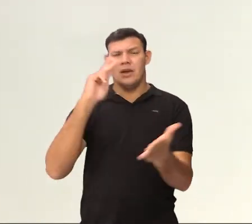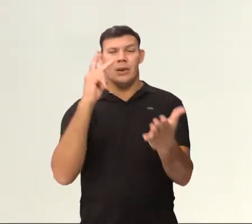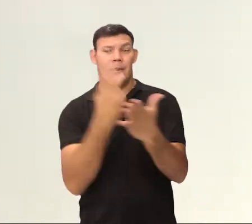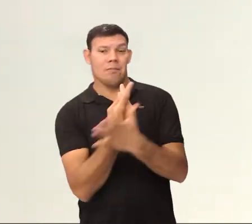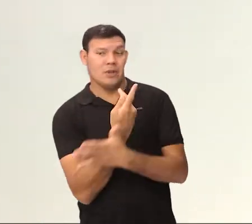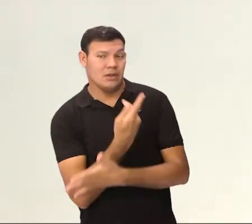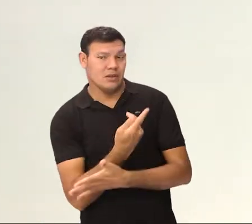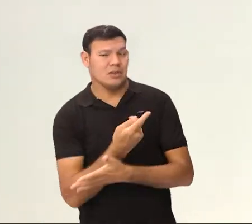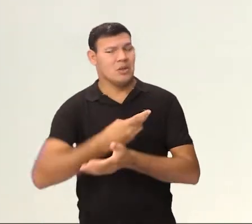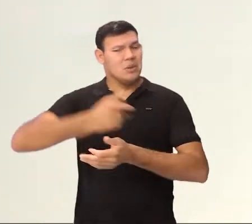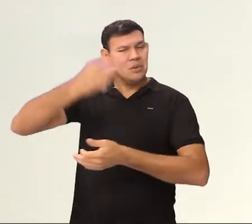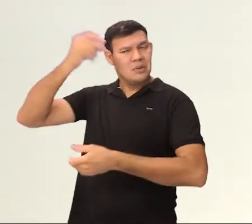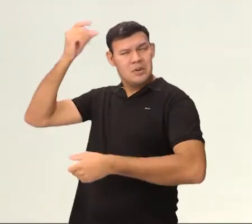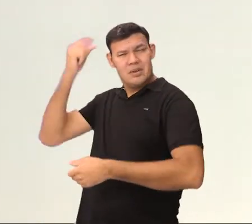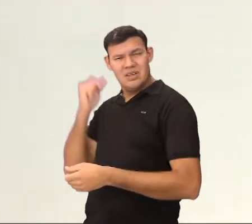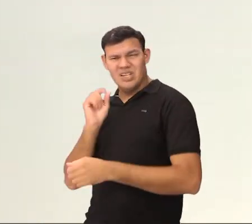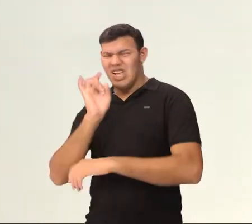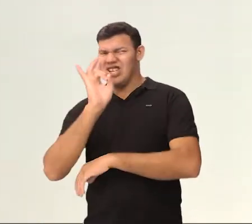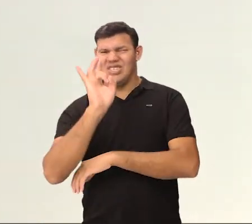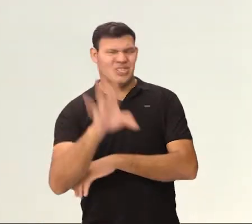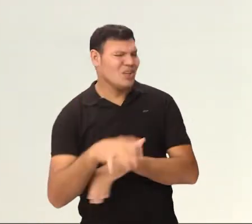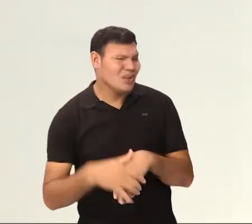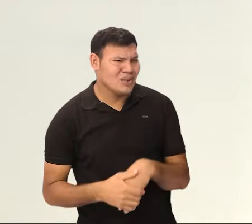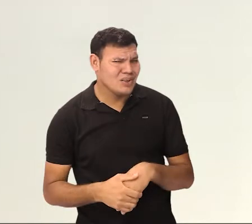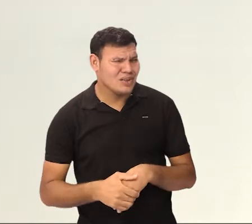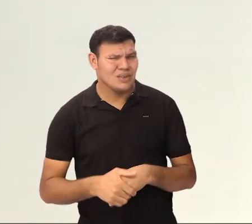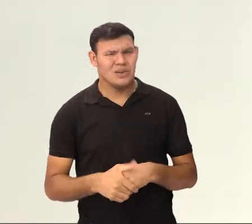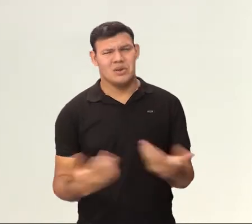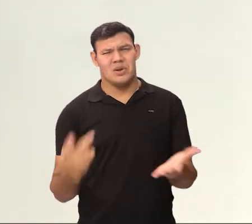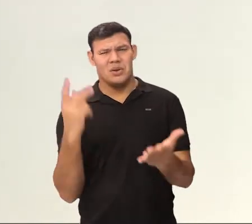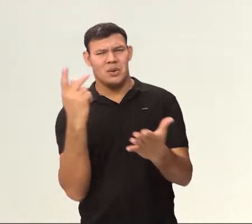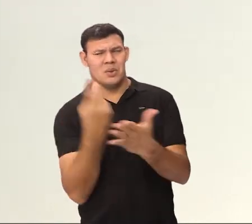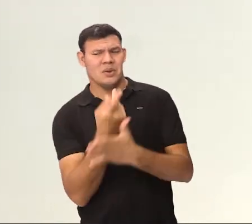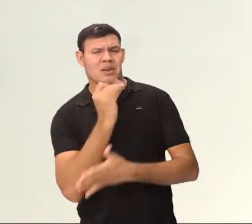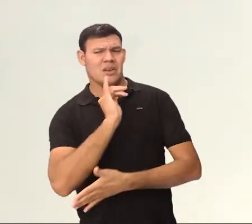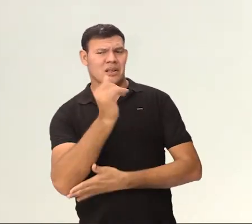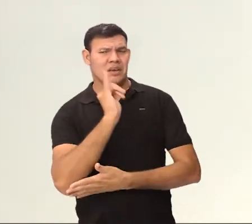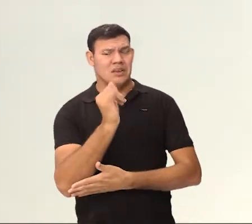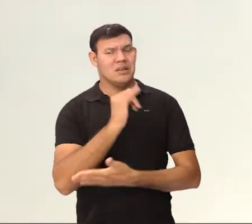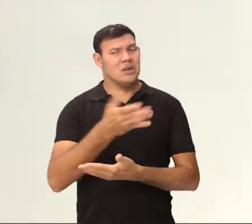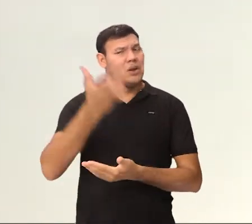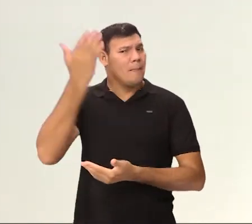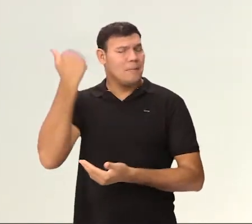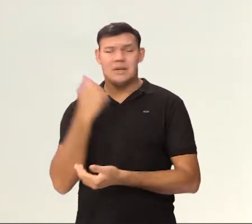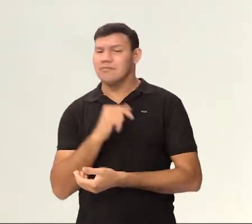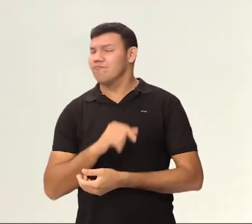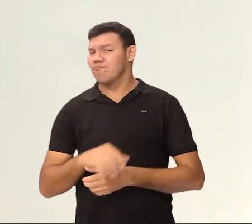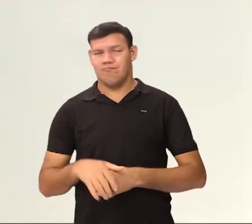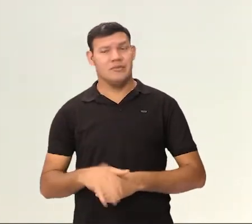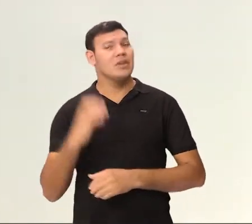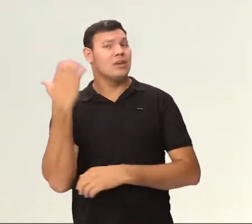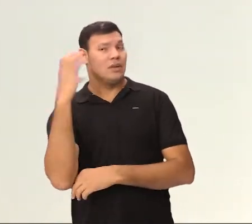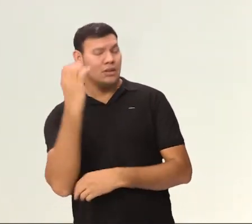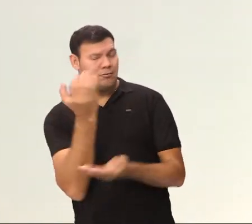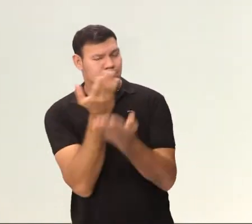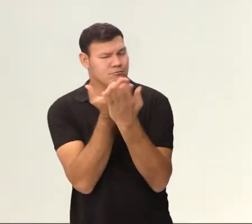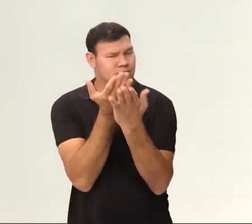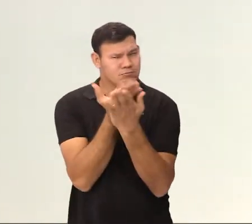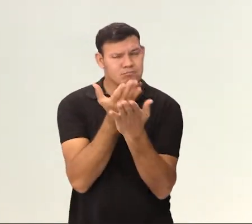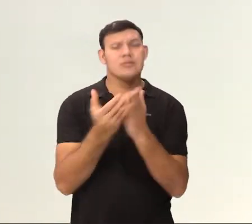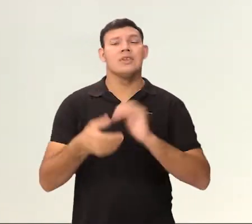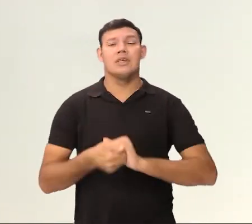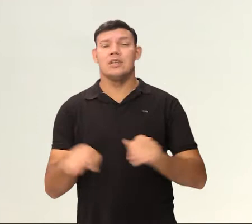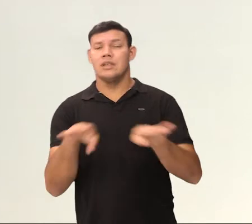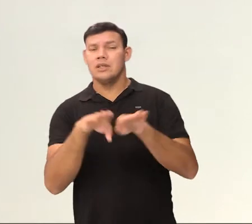que aconteceram no passado, não é só o fato de você contar histórias do passado, mas é uma ciência que estuda e